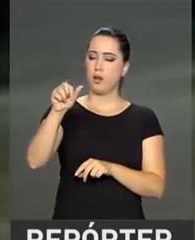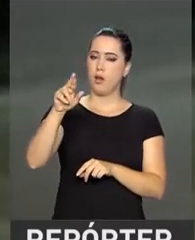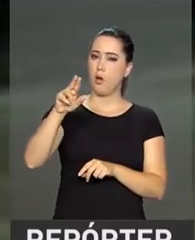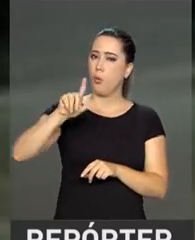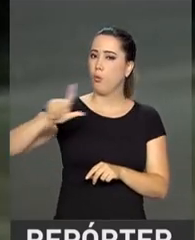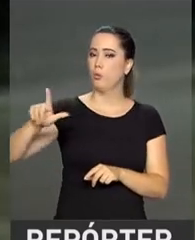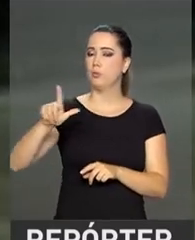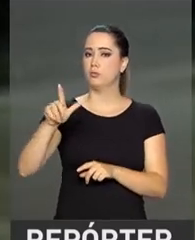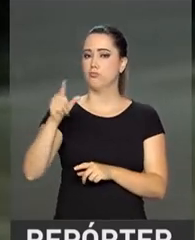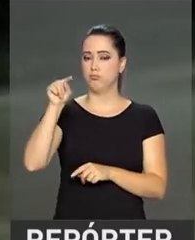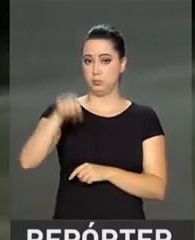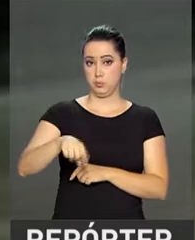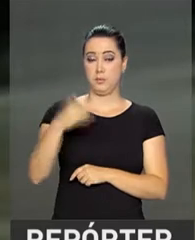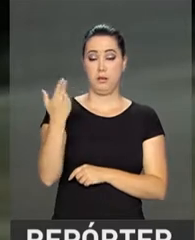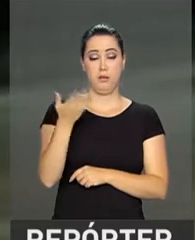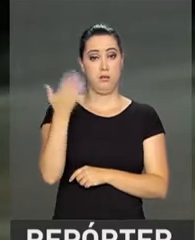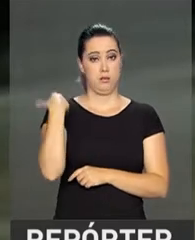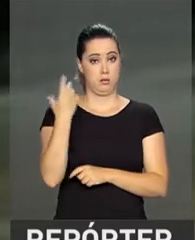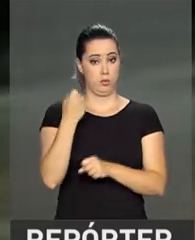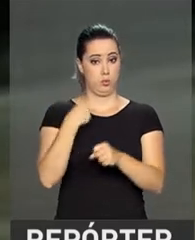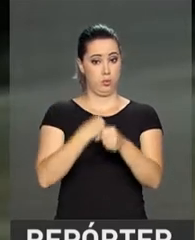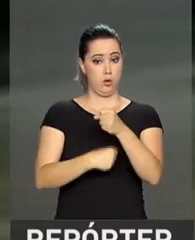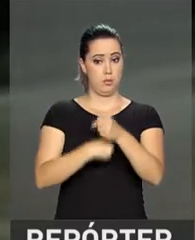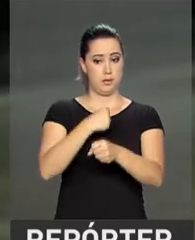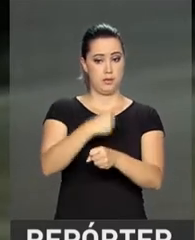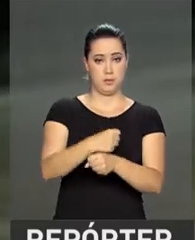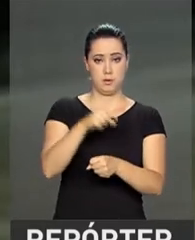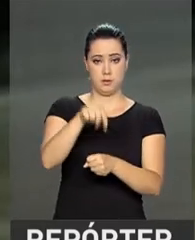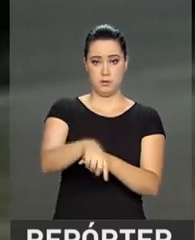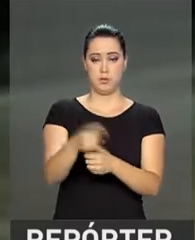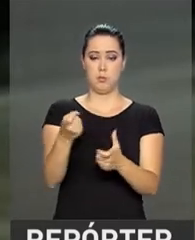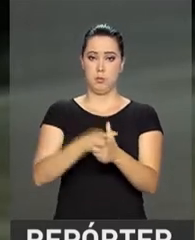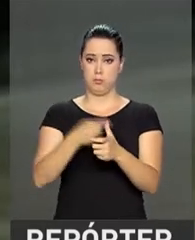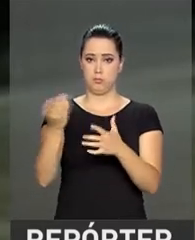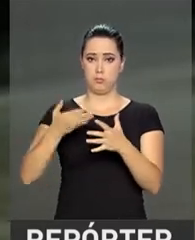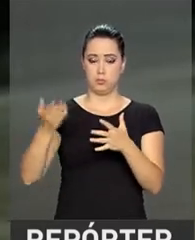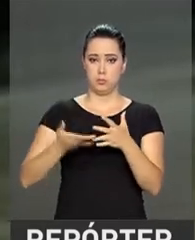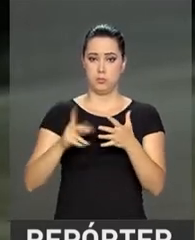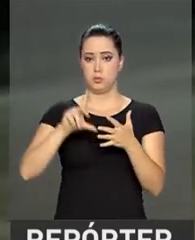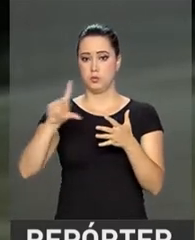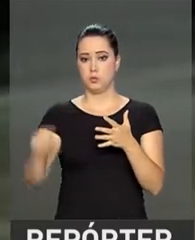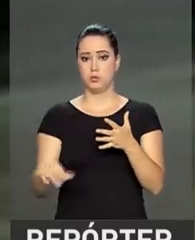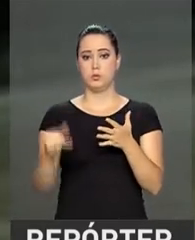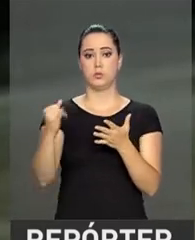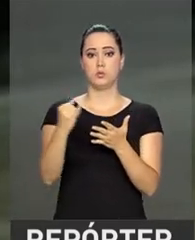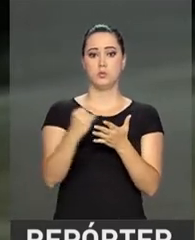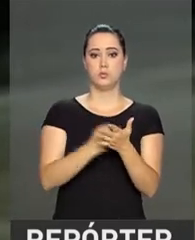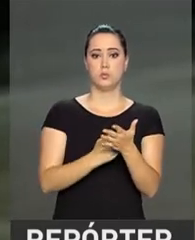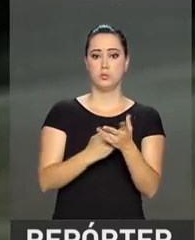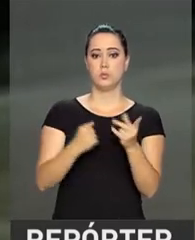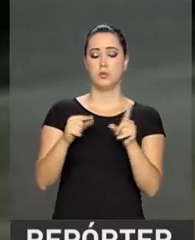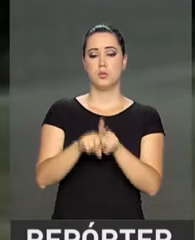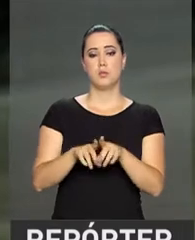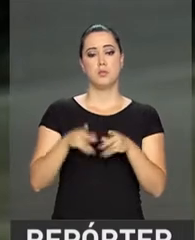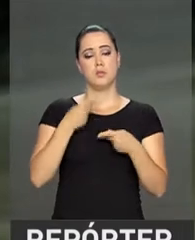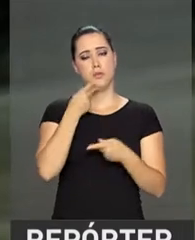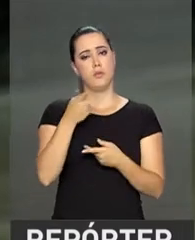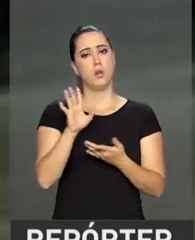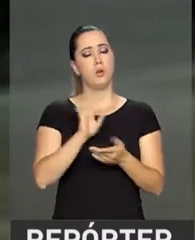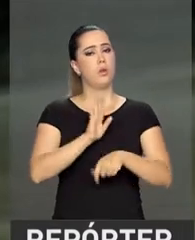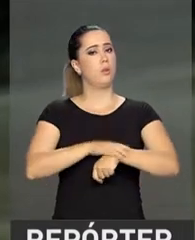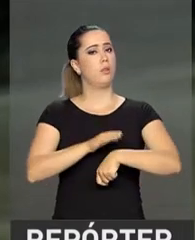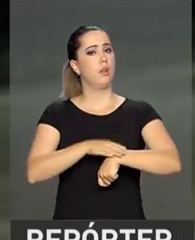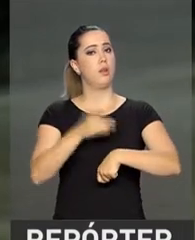segundo semestre deste ano, o governo renegociou essa dívida, reduziu os encargos e estabeleceu que o